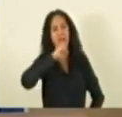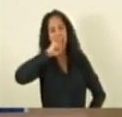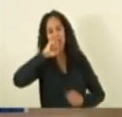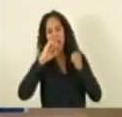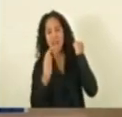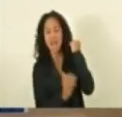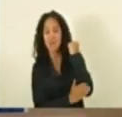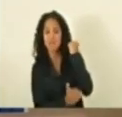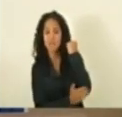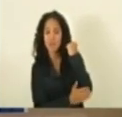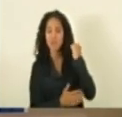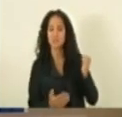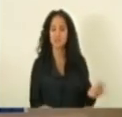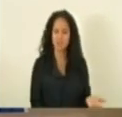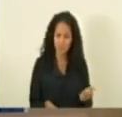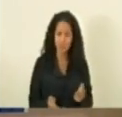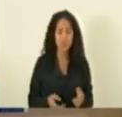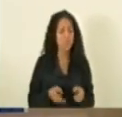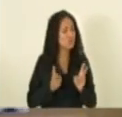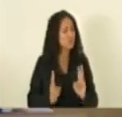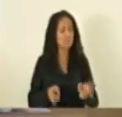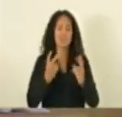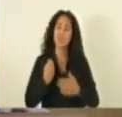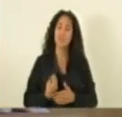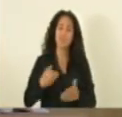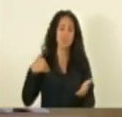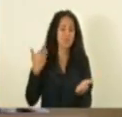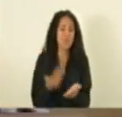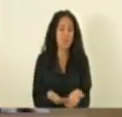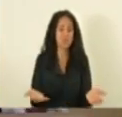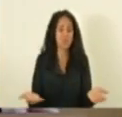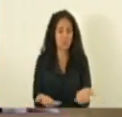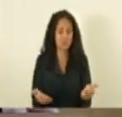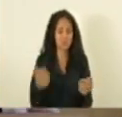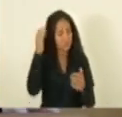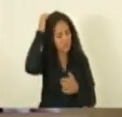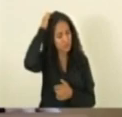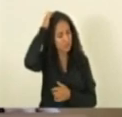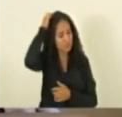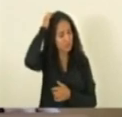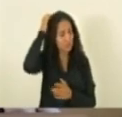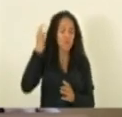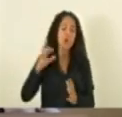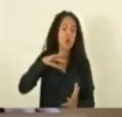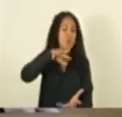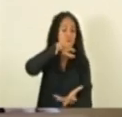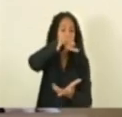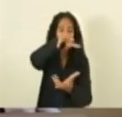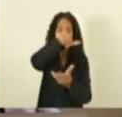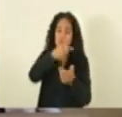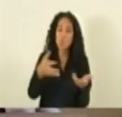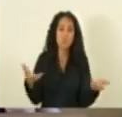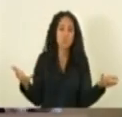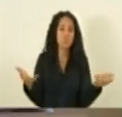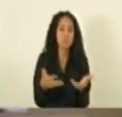essas coisas sempre estiveram presentes. Mas hoje, com o mundo, como disse o deputado Gandini aqui, com o mundo altamente